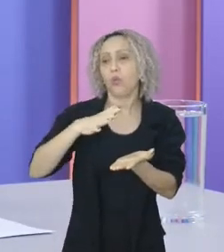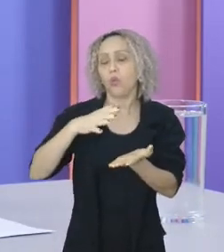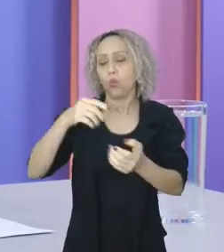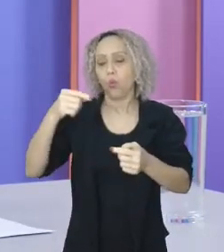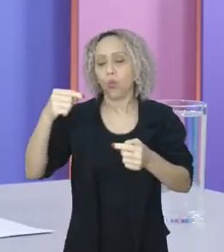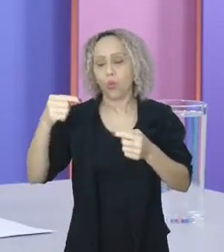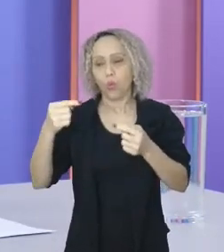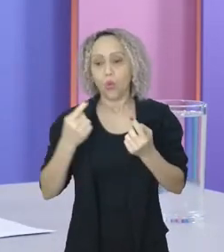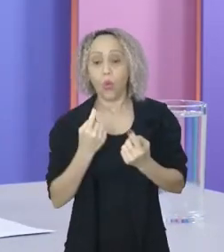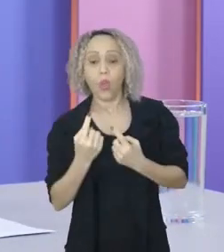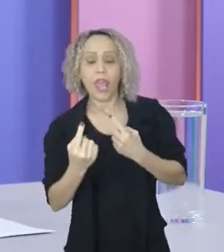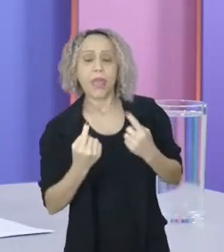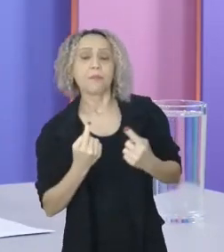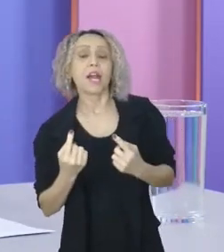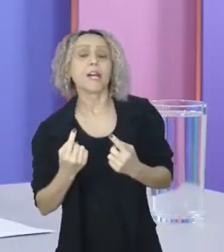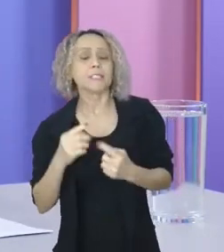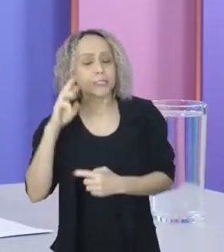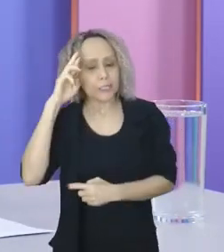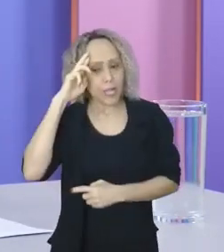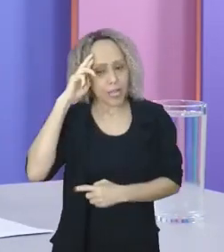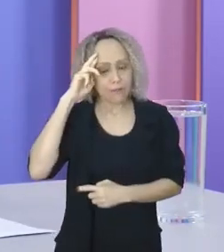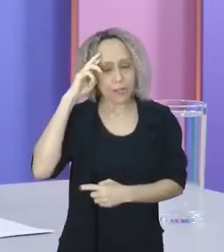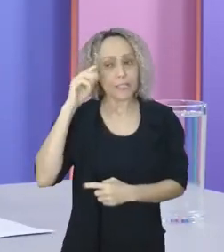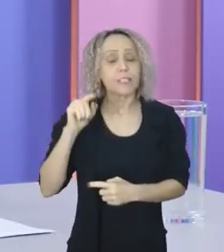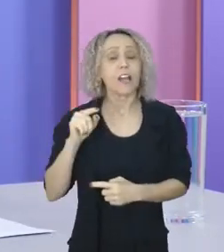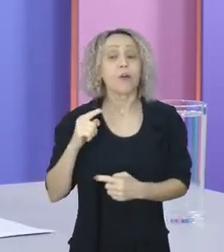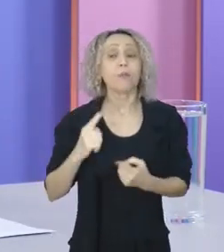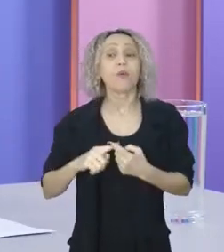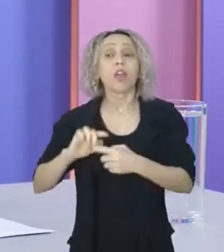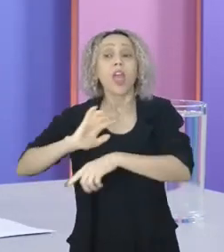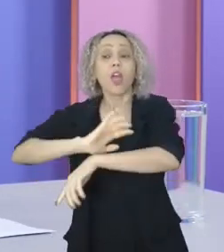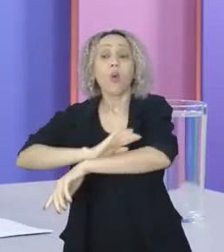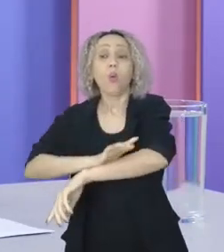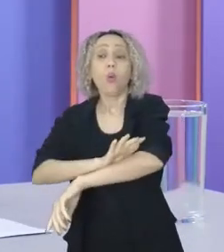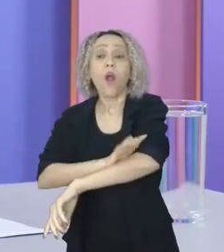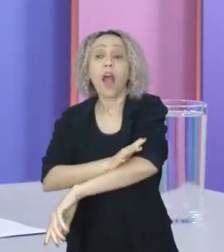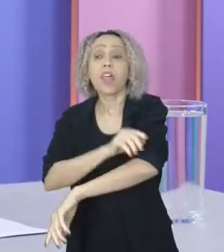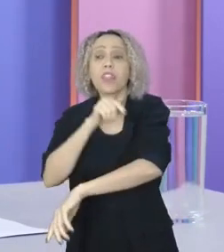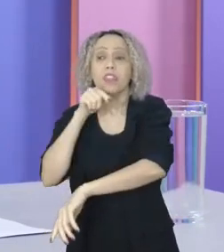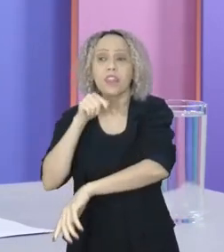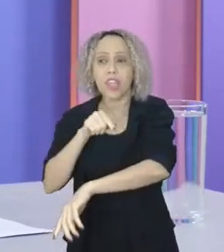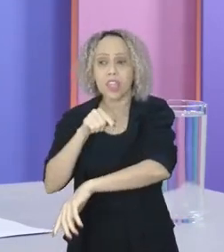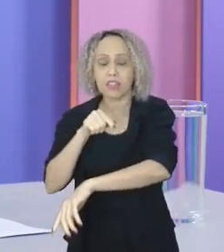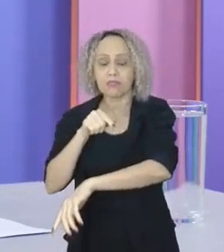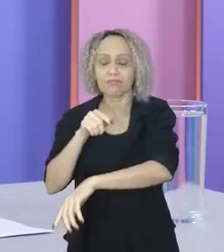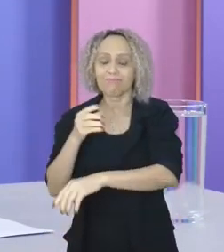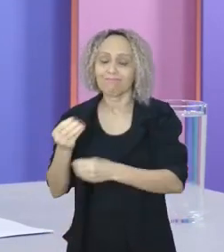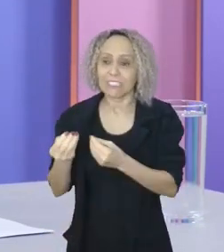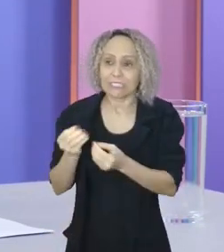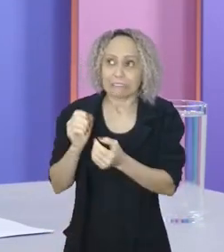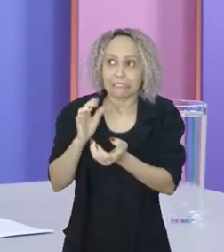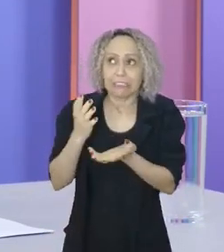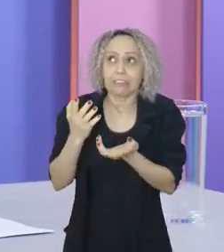porque o racismo, né, através do processo de escravização